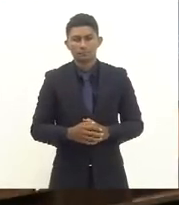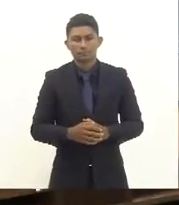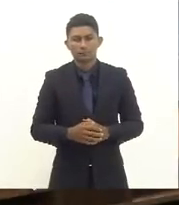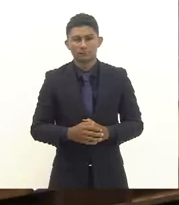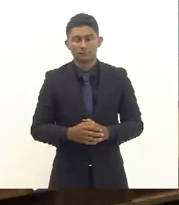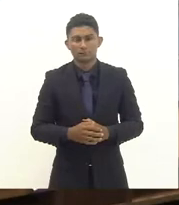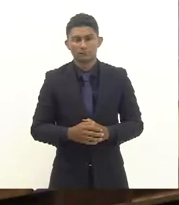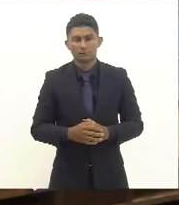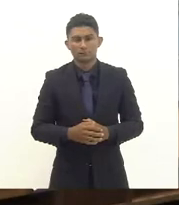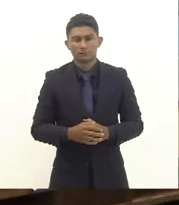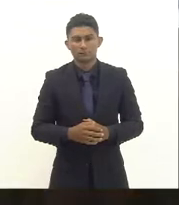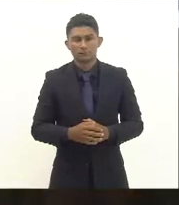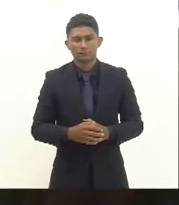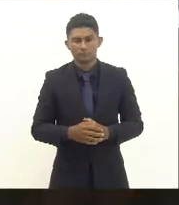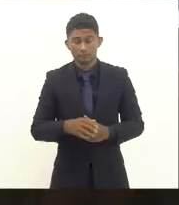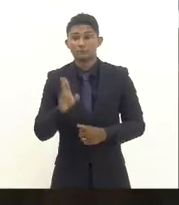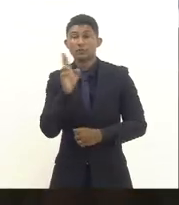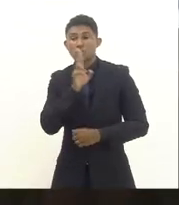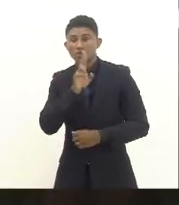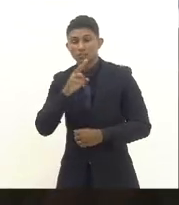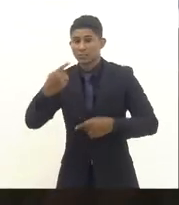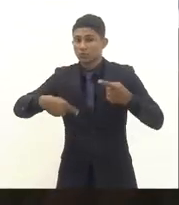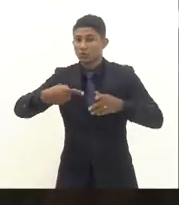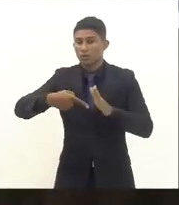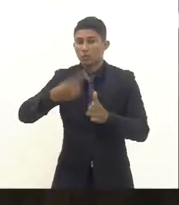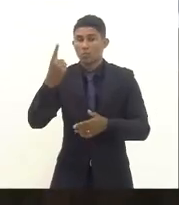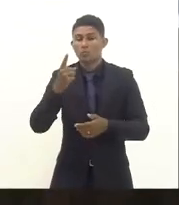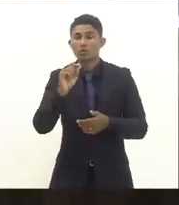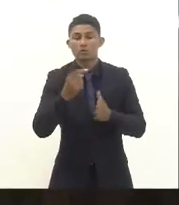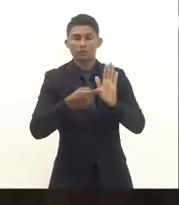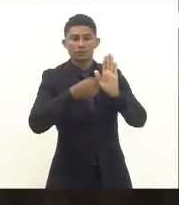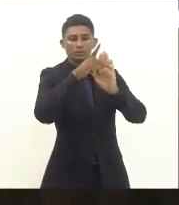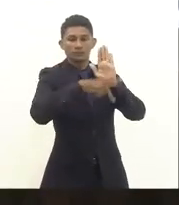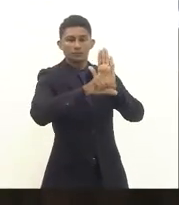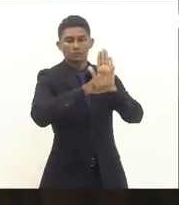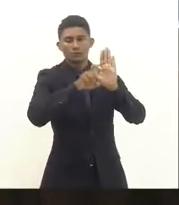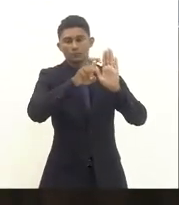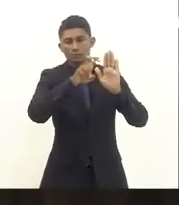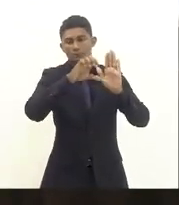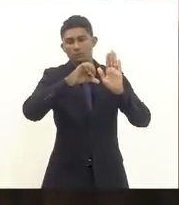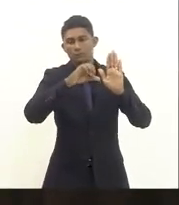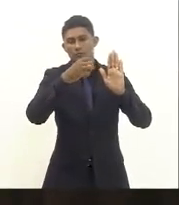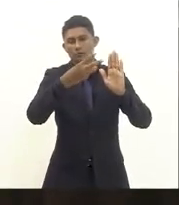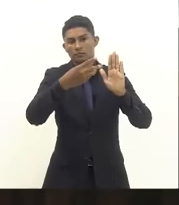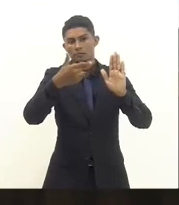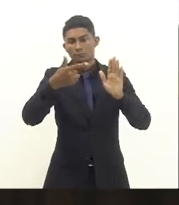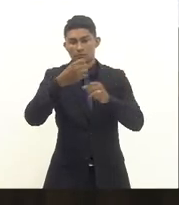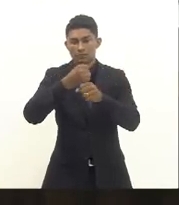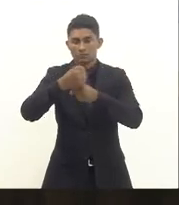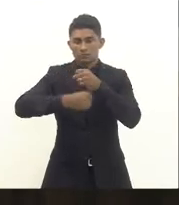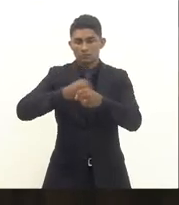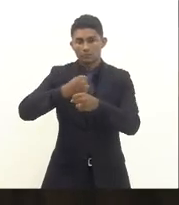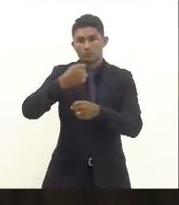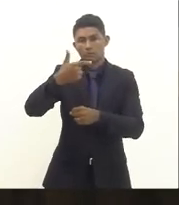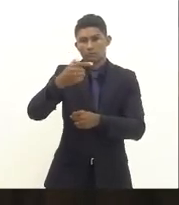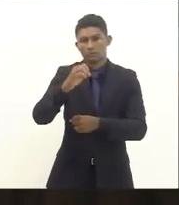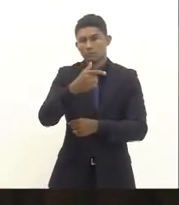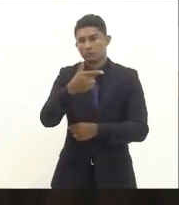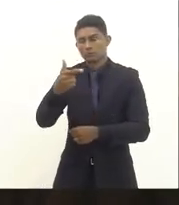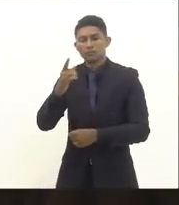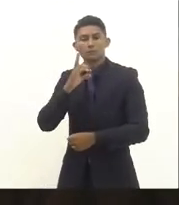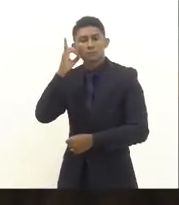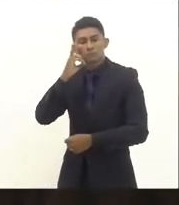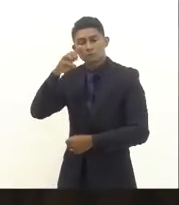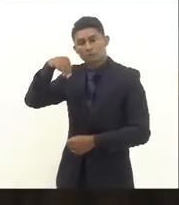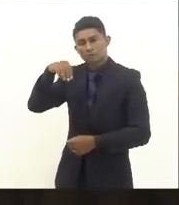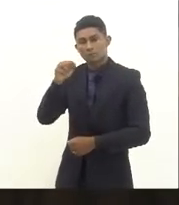em regime de urgência em discussão única projeto ele 5932 de 22 de autoria do deputado Márcio Pacheco Rosane